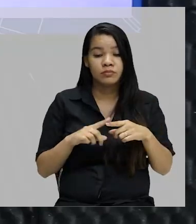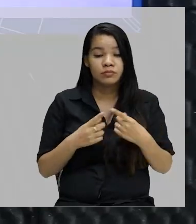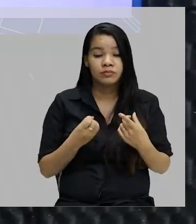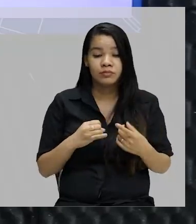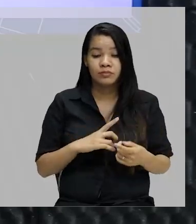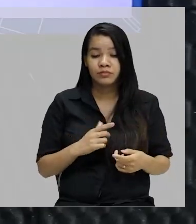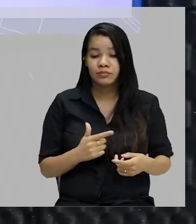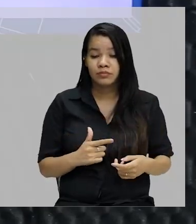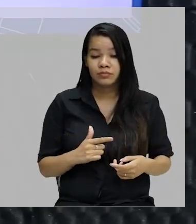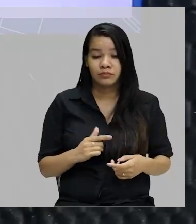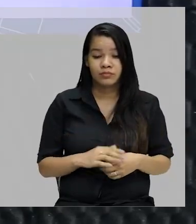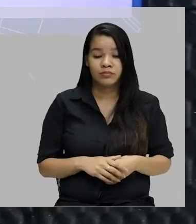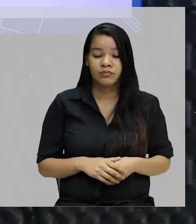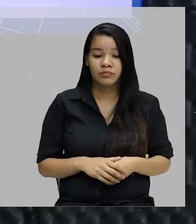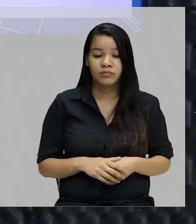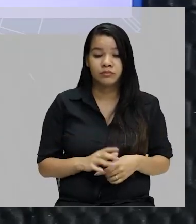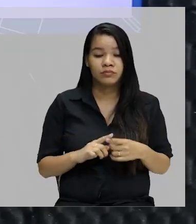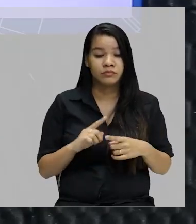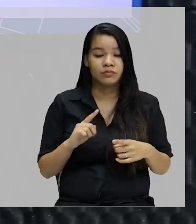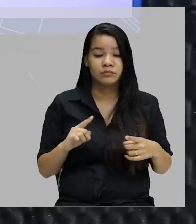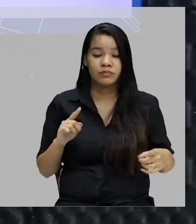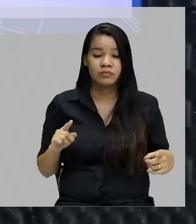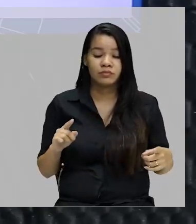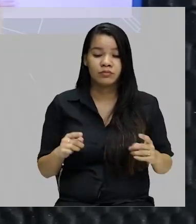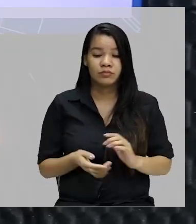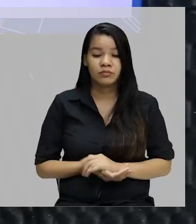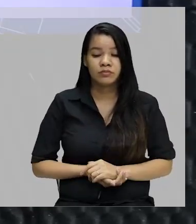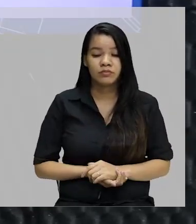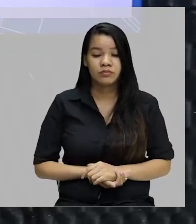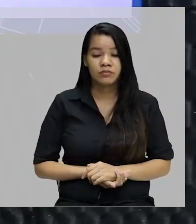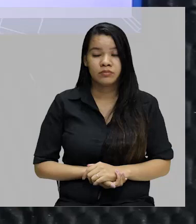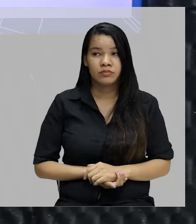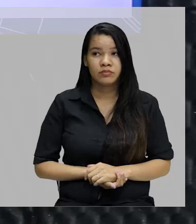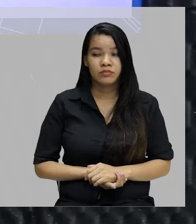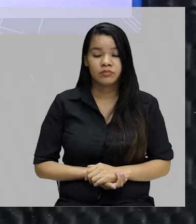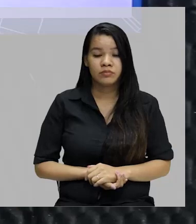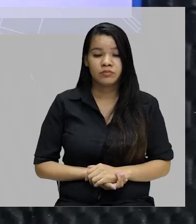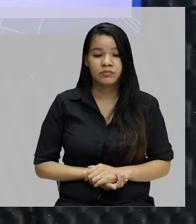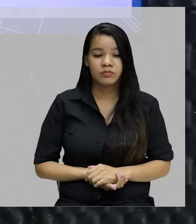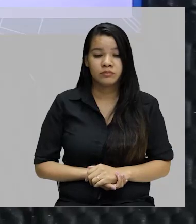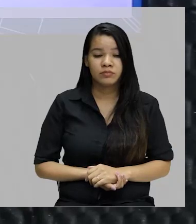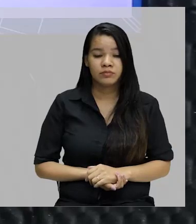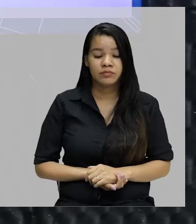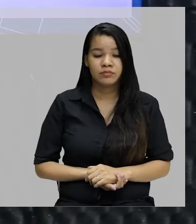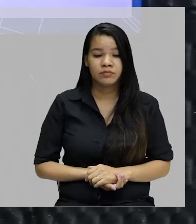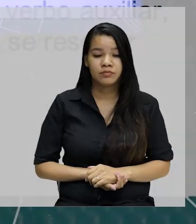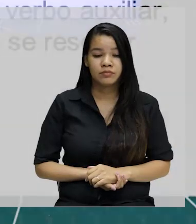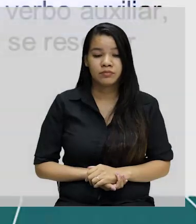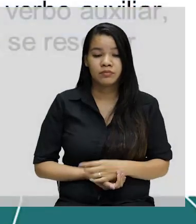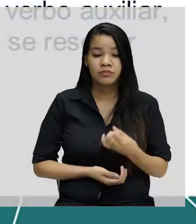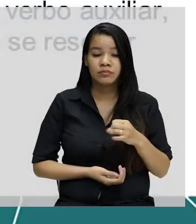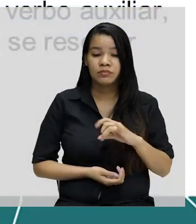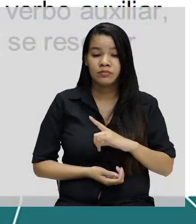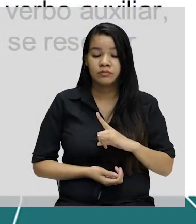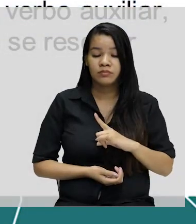na terceira pessoa do singular, tá certo? Independente do tempo ou modo desse verbo. Ó, se